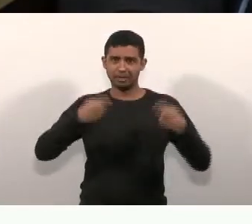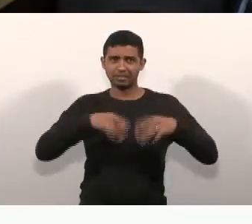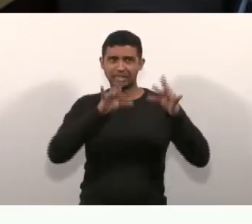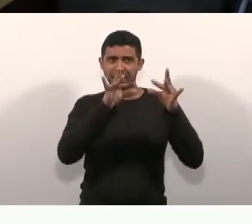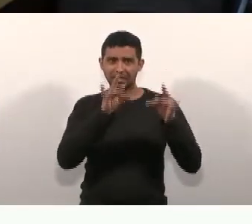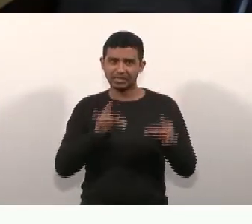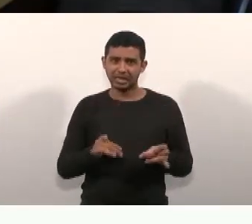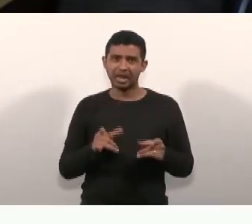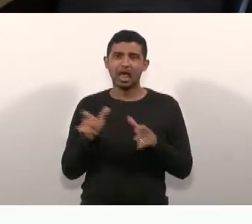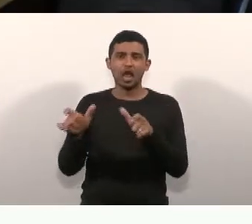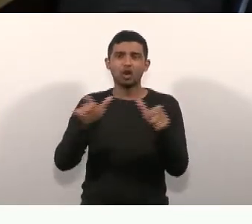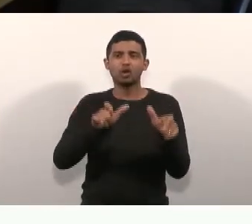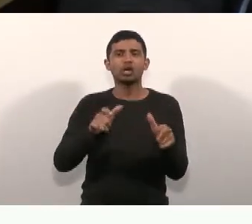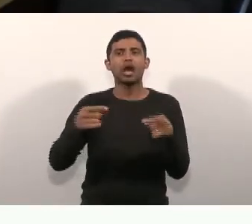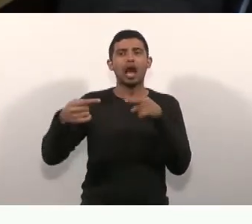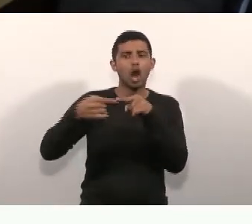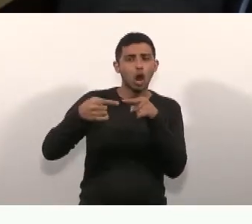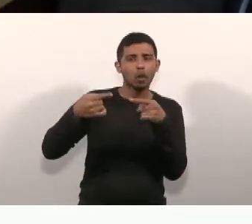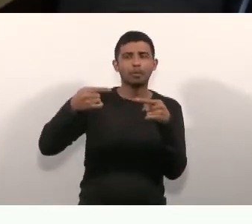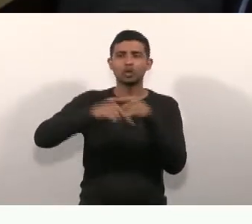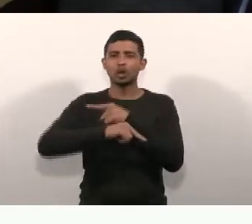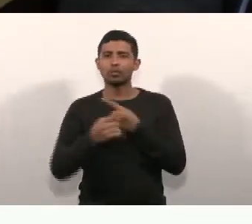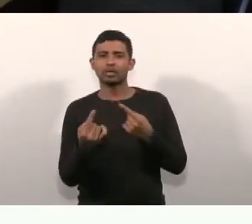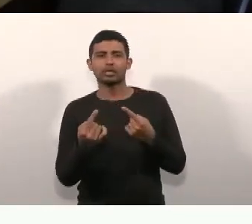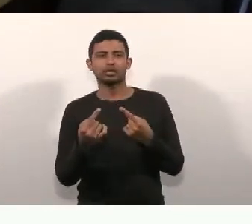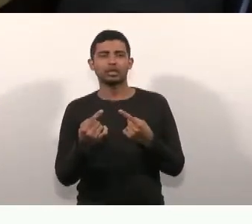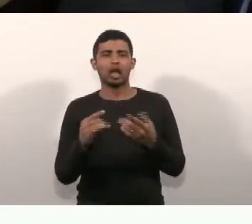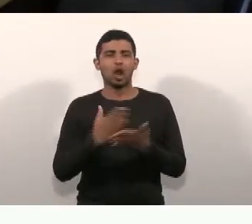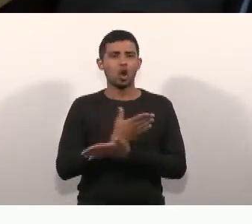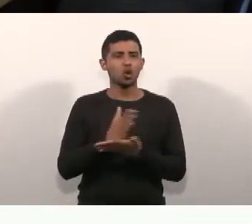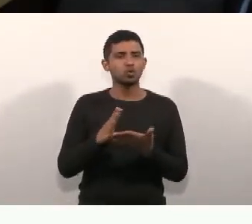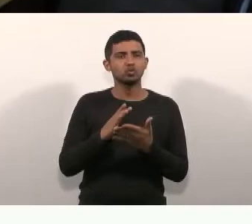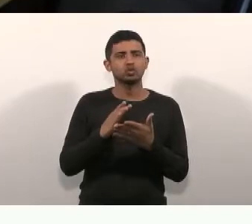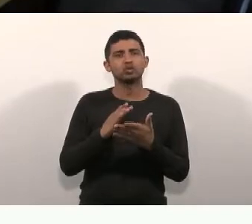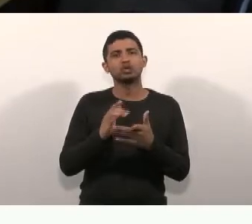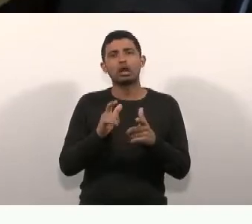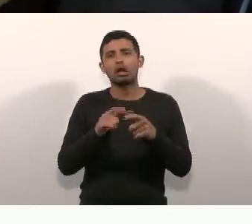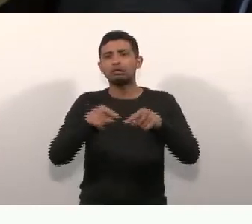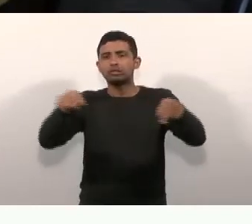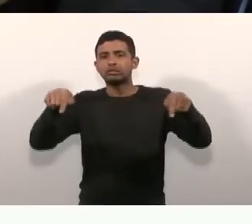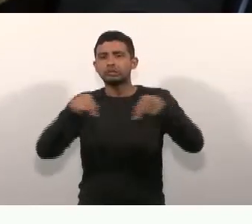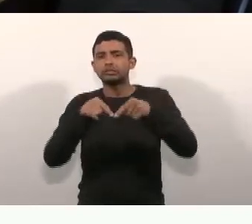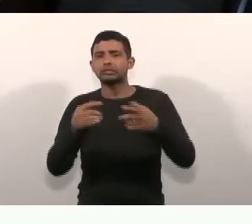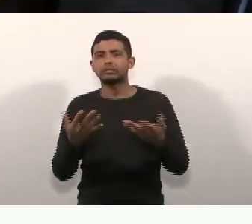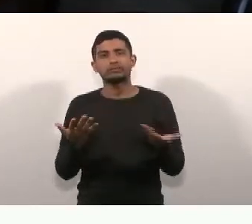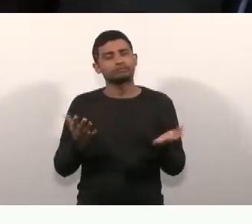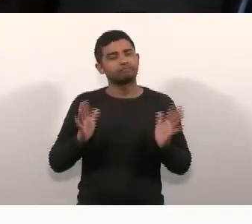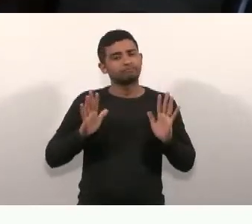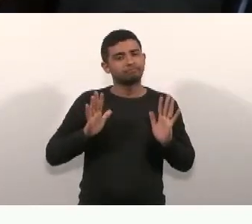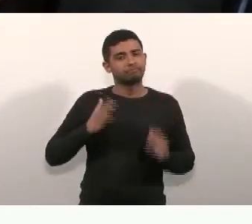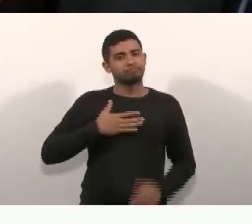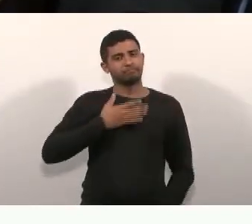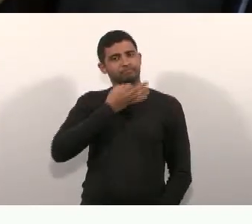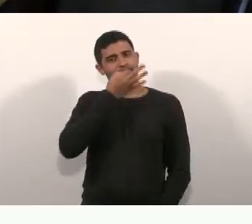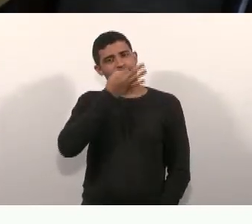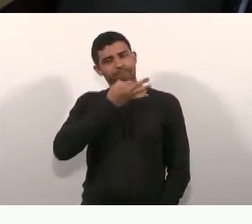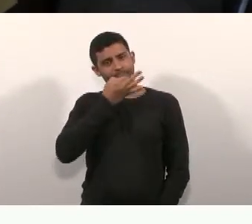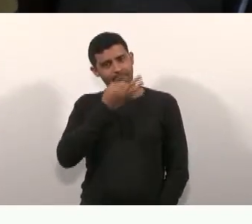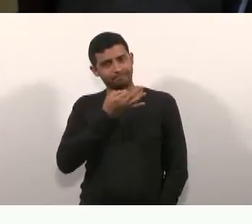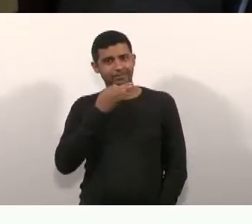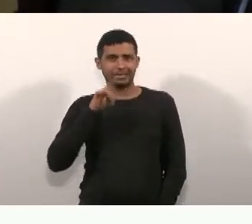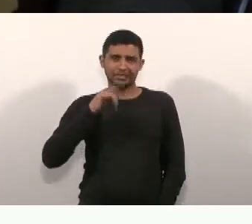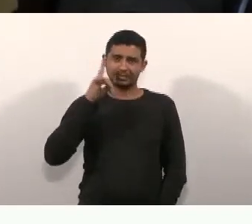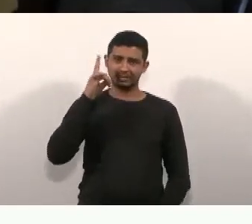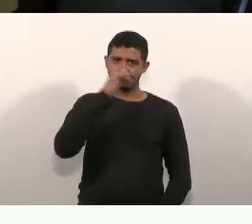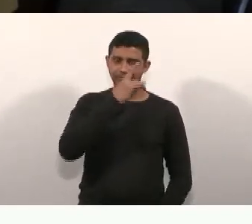onde vai ser aplicado, áreas mais abertas, enfim. Eu acho, uma condição